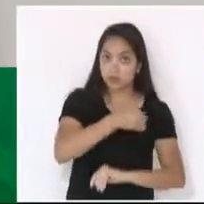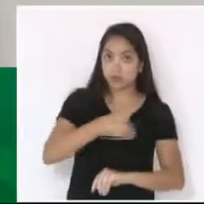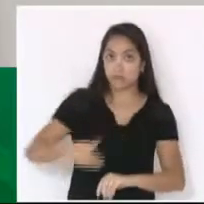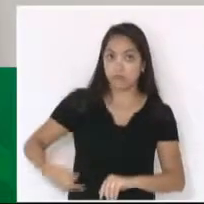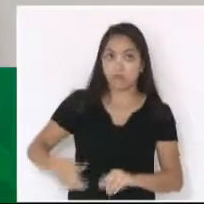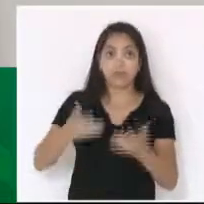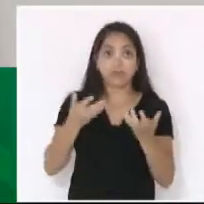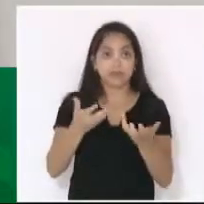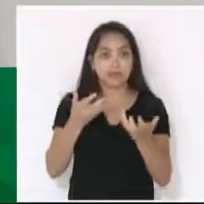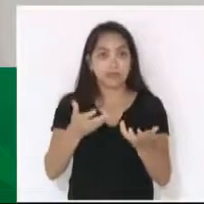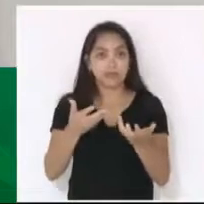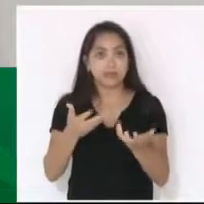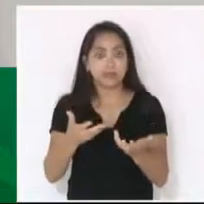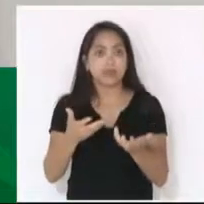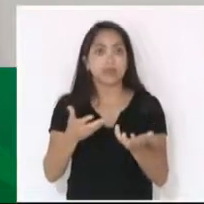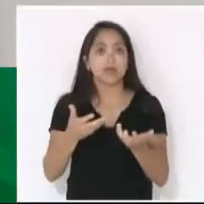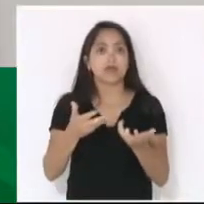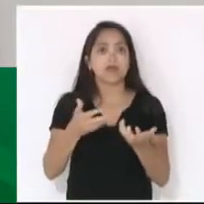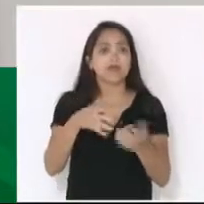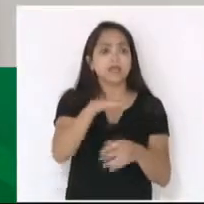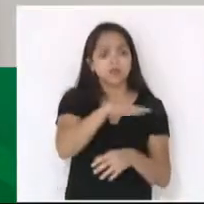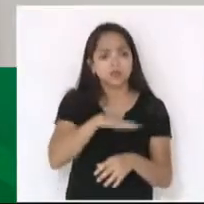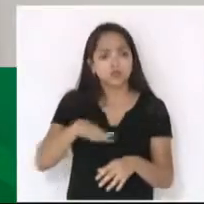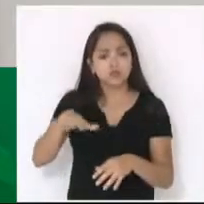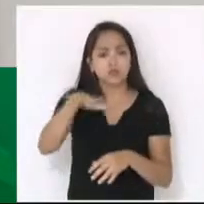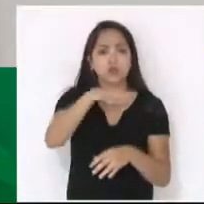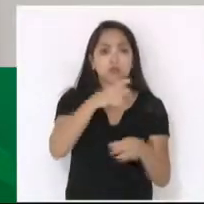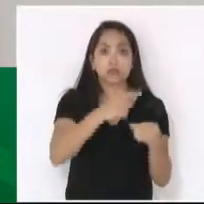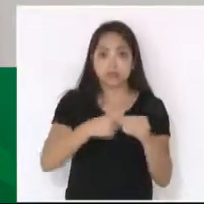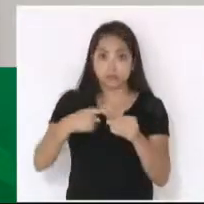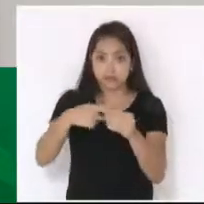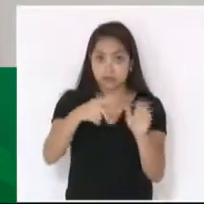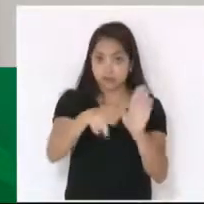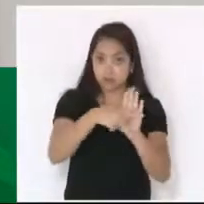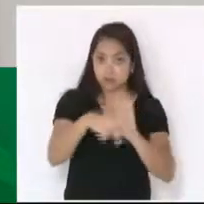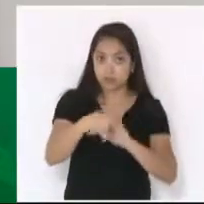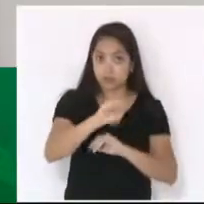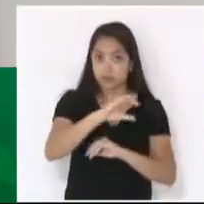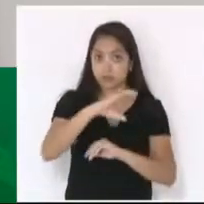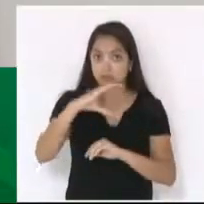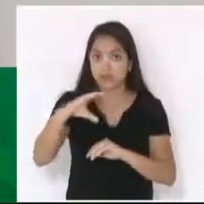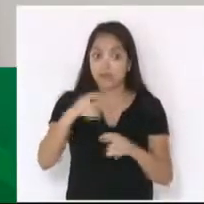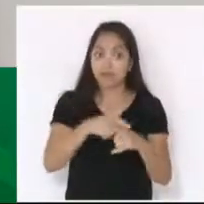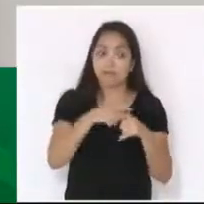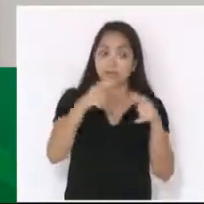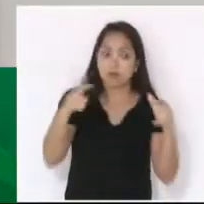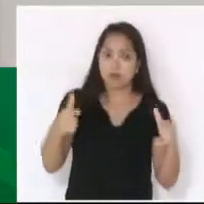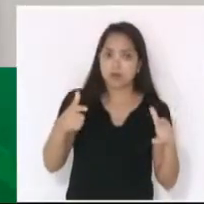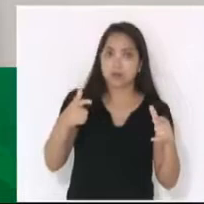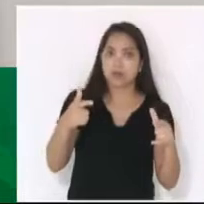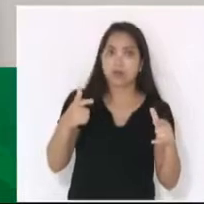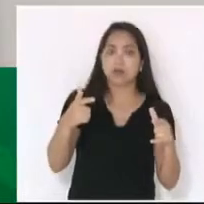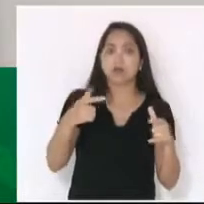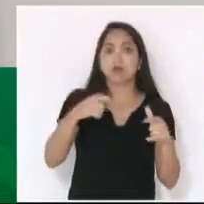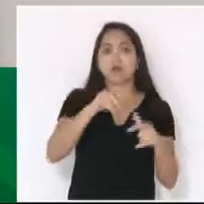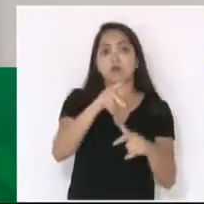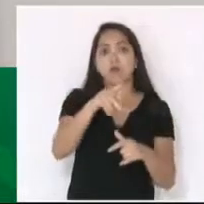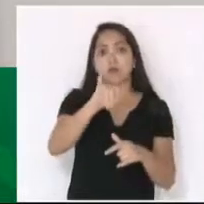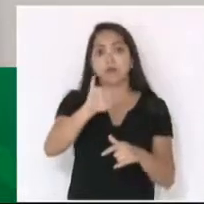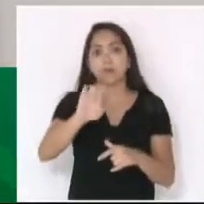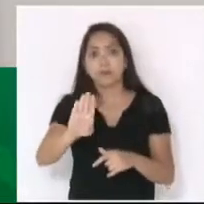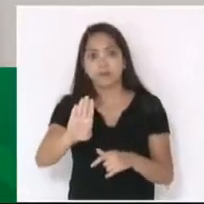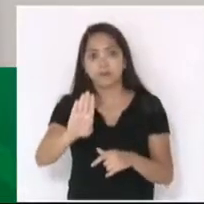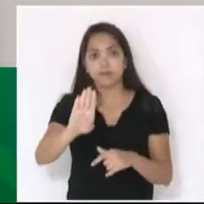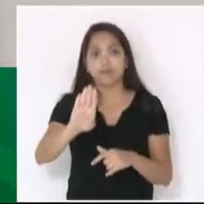então pulverizar em todas as cidades do Estado de Santa Catarina para aumentar o produto interno bruto era